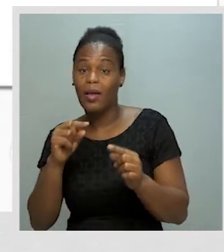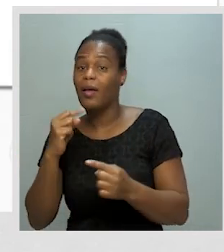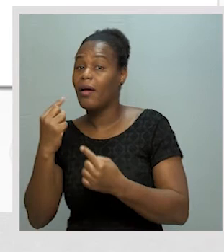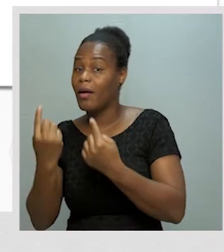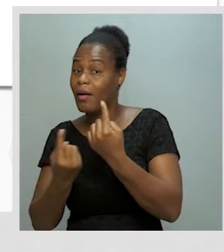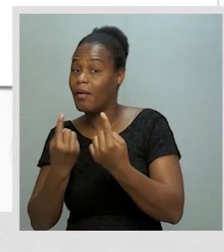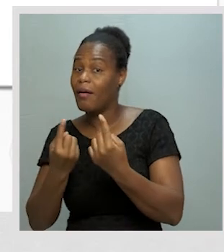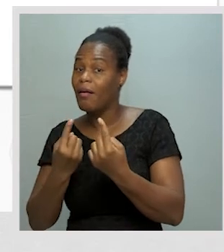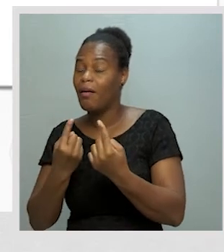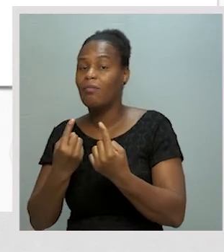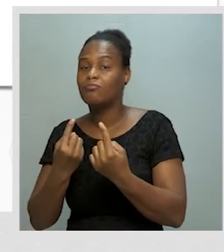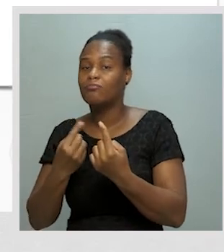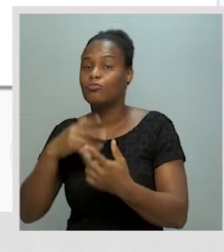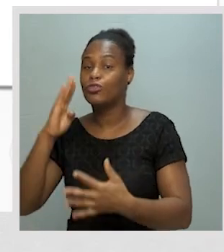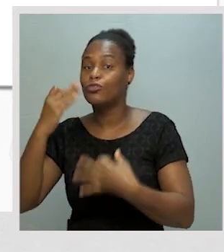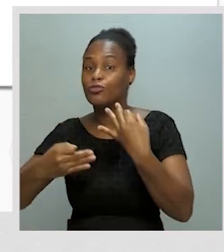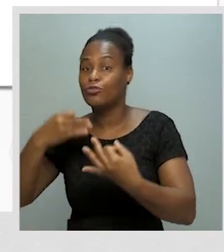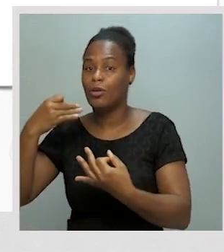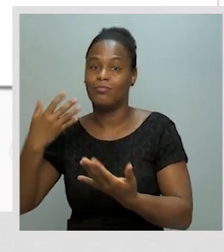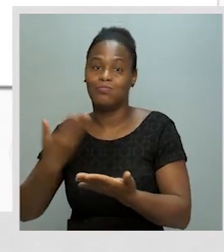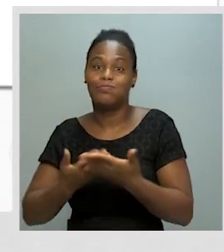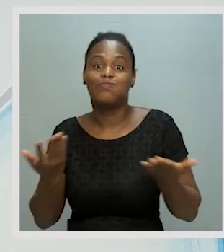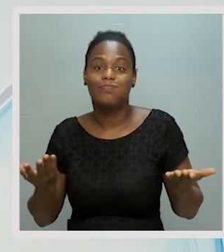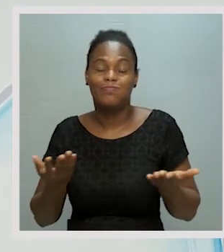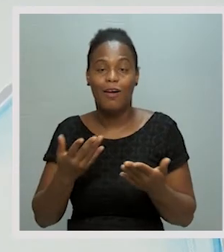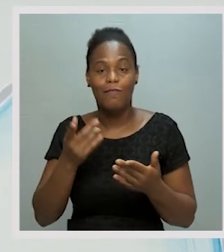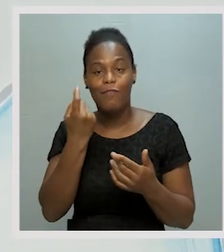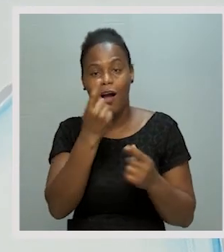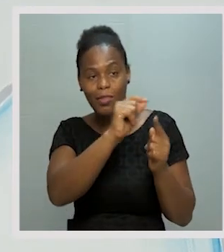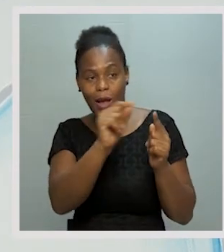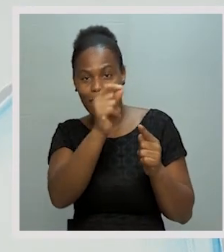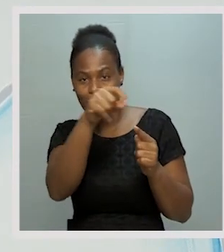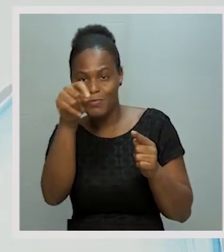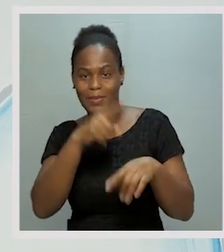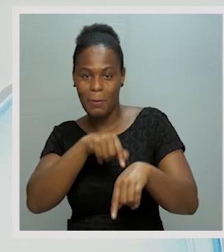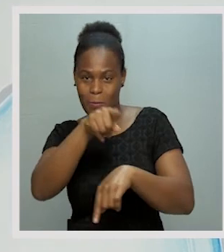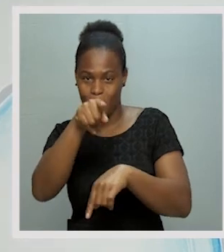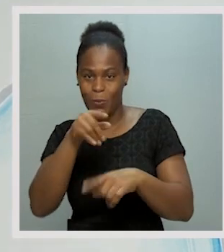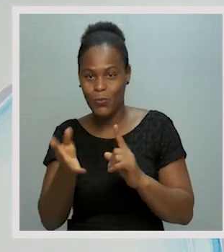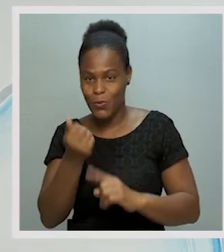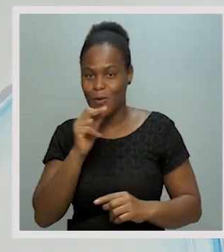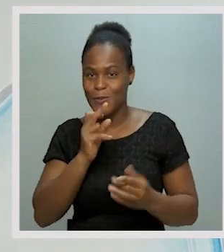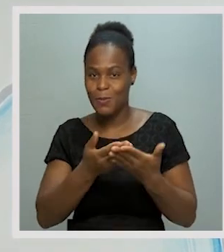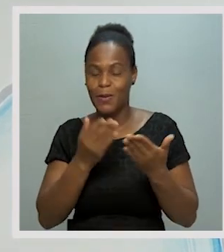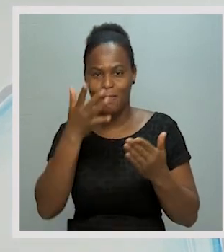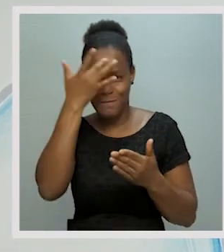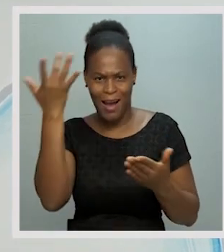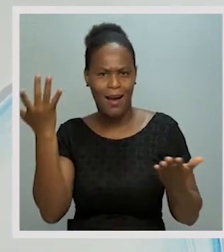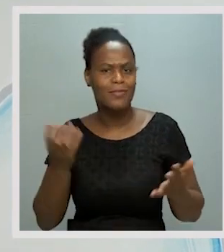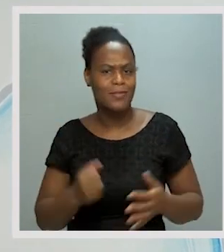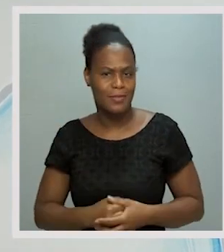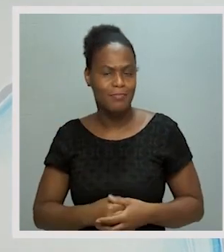cada sentença. Então vamos lá completar. Vou dar um tempinho para vocês chegarem lá. Vejam que isto